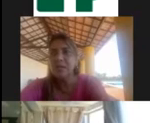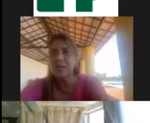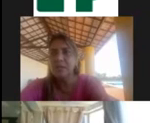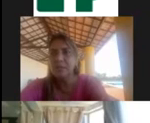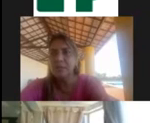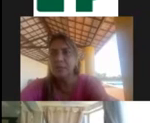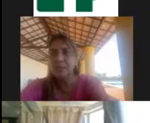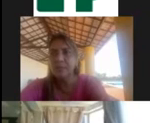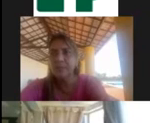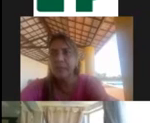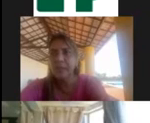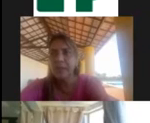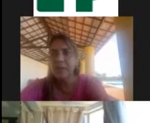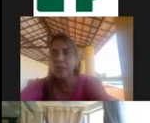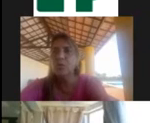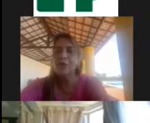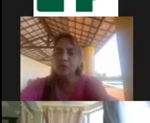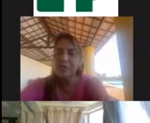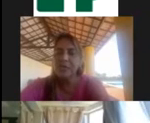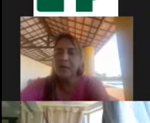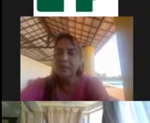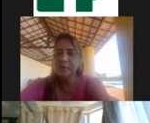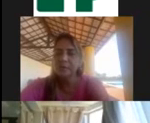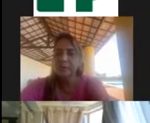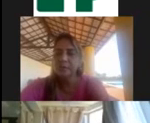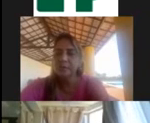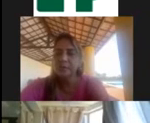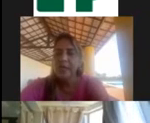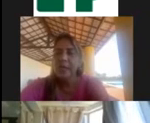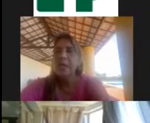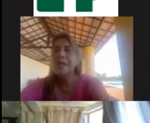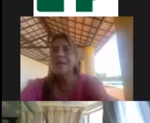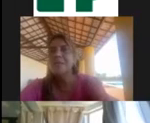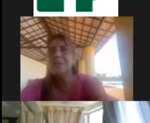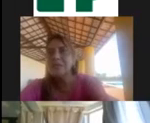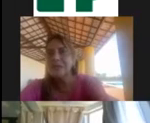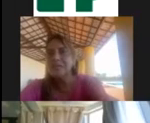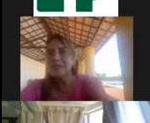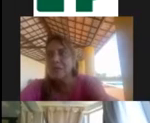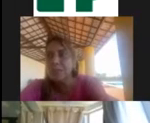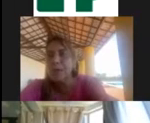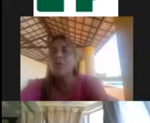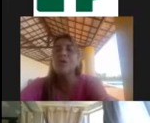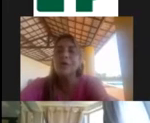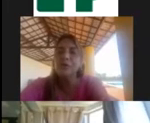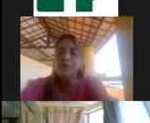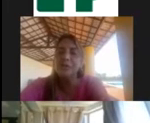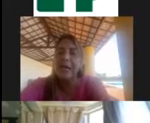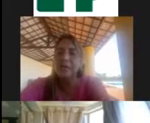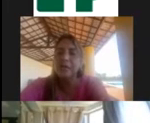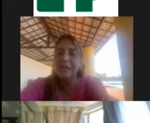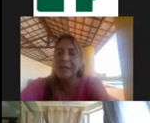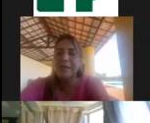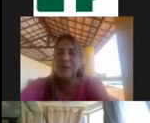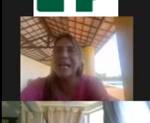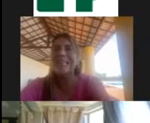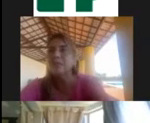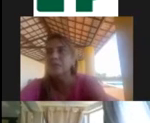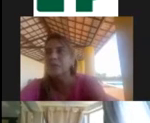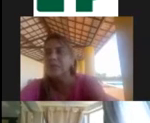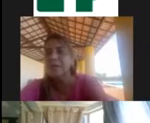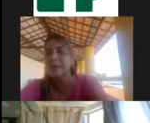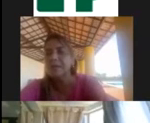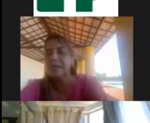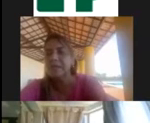mais a mediação do que o judiciário. E muitas vezes, quando procuram o judiciário, terminam